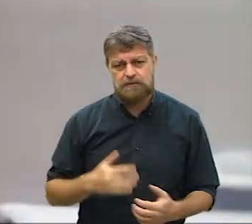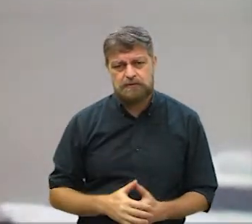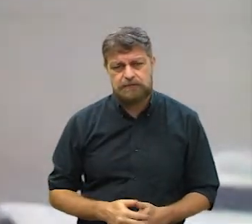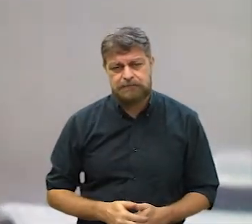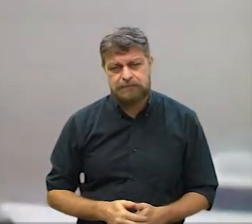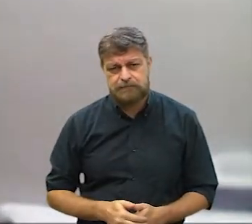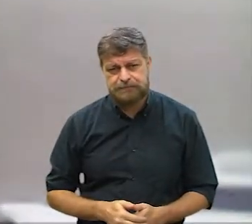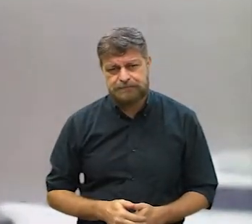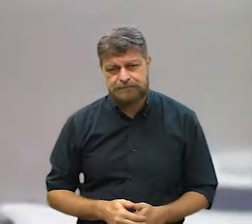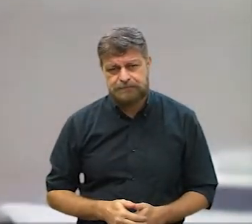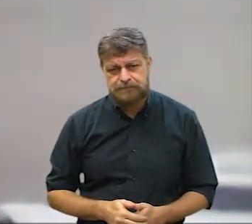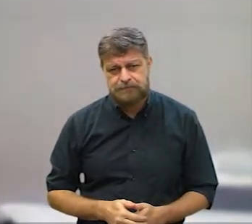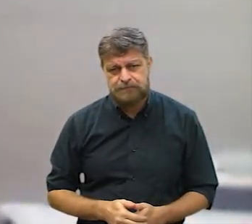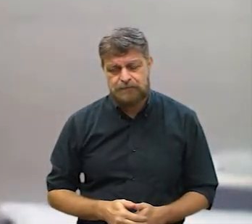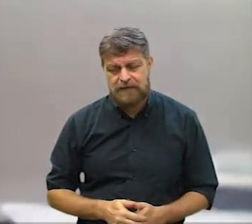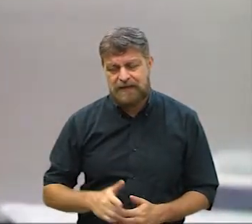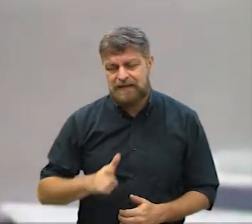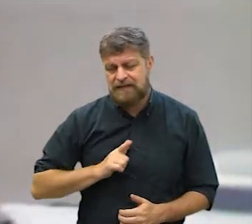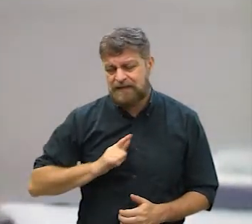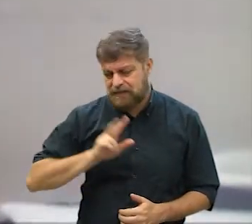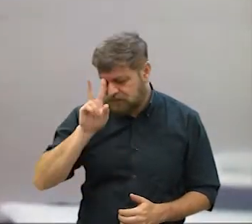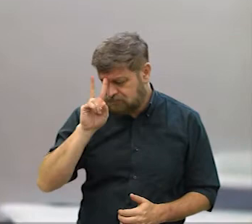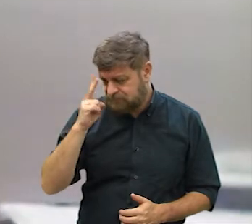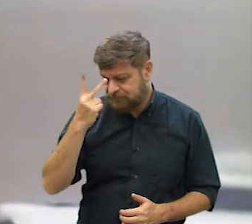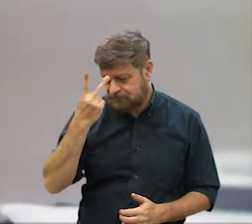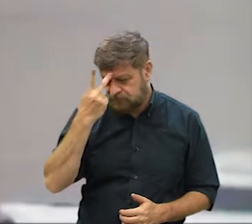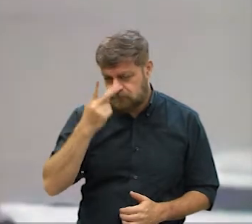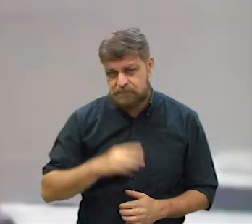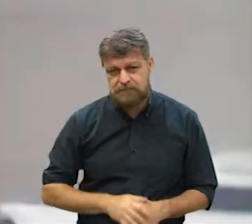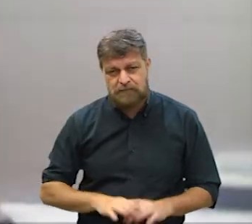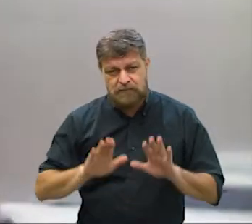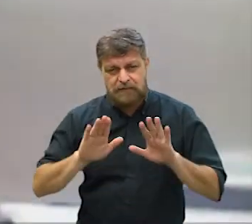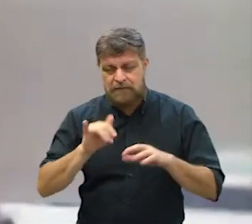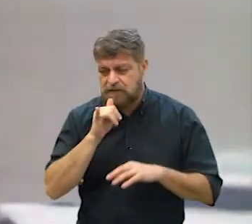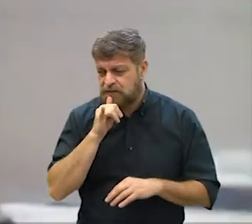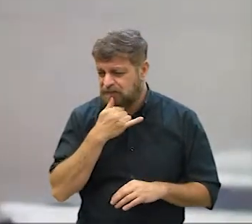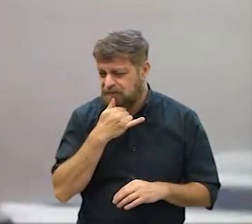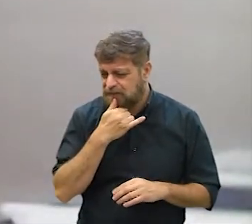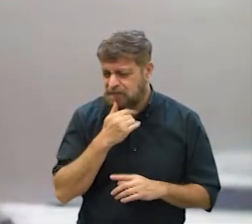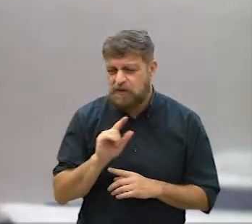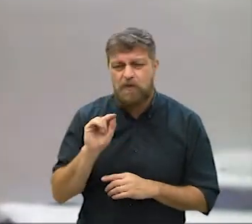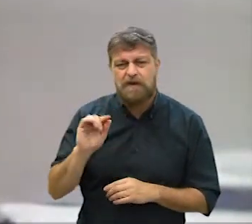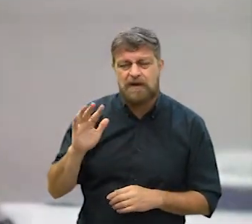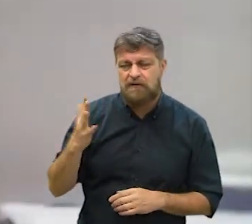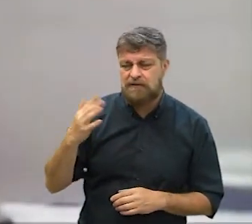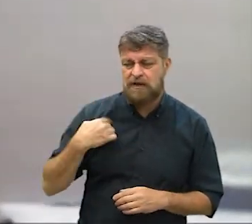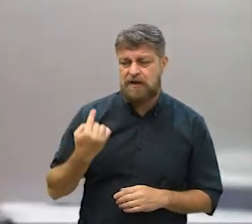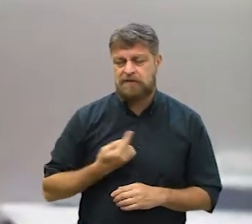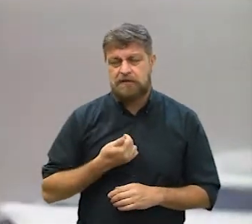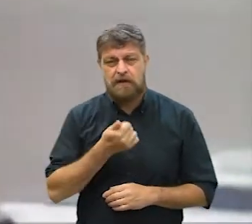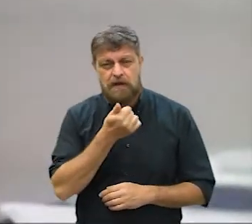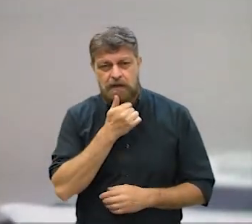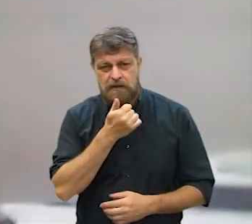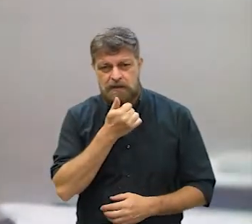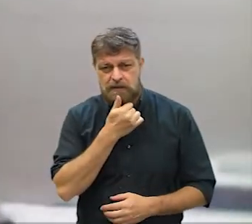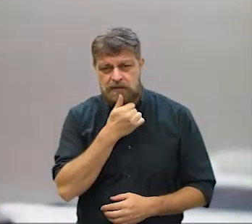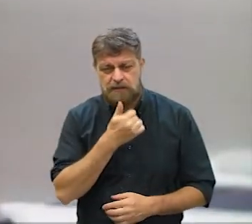Vamos ter um novo olhar, né? Mas, infelizmente, nós ainda